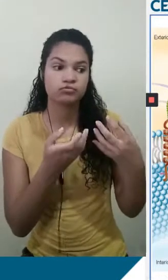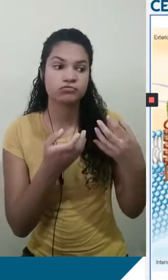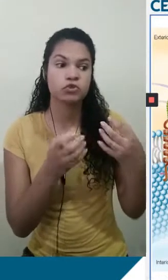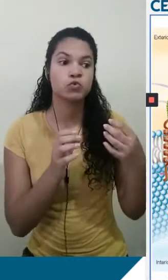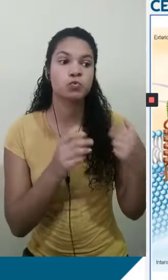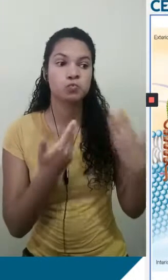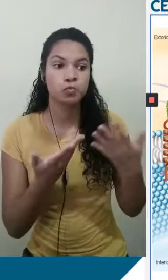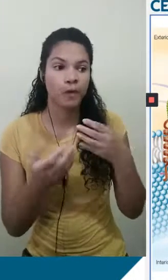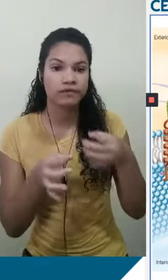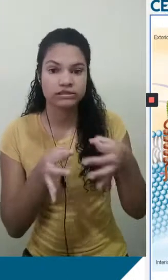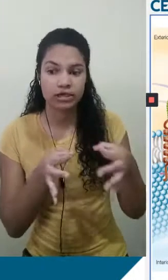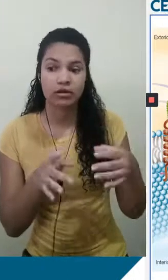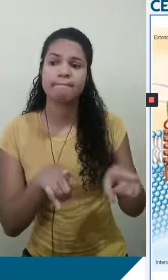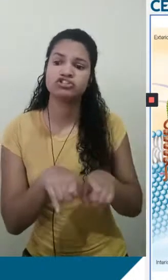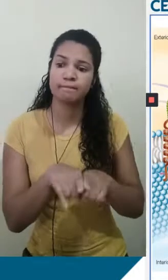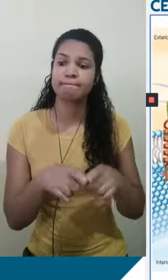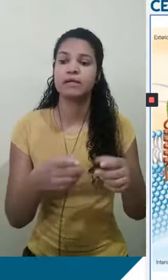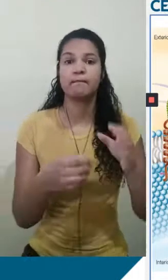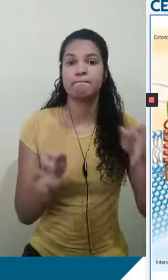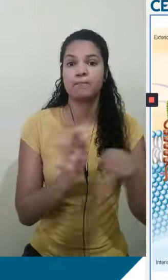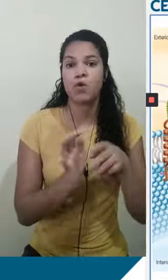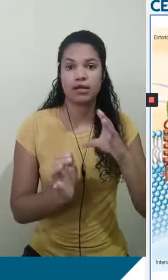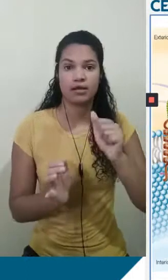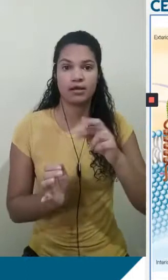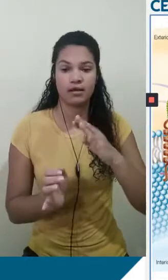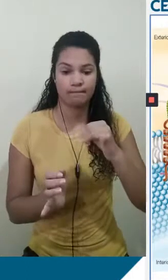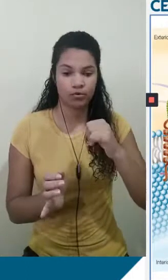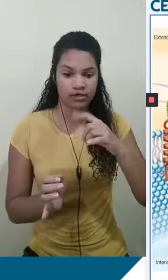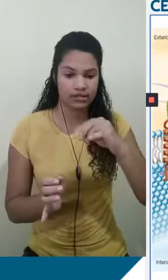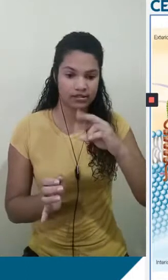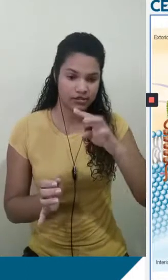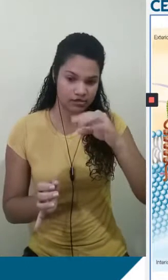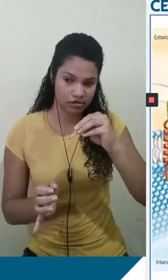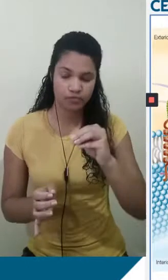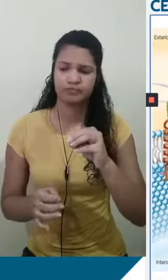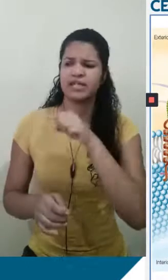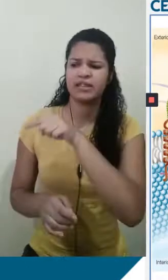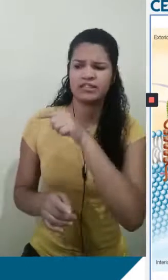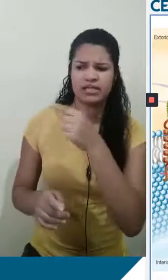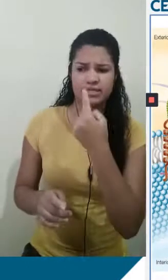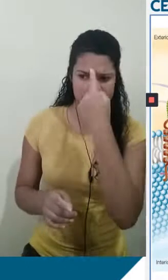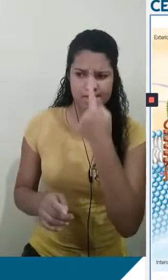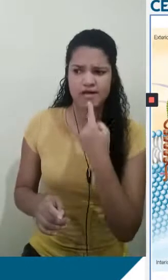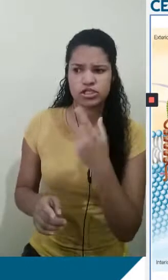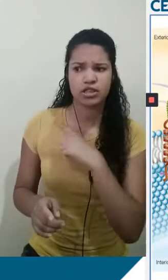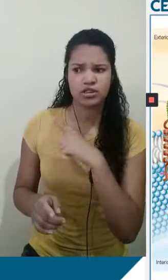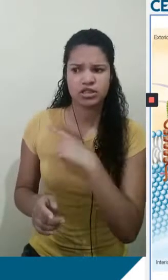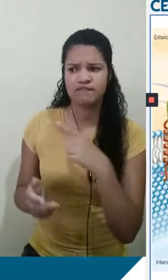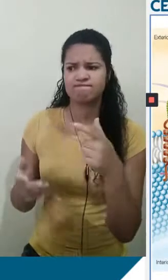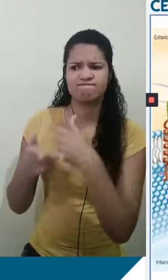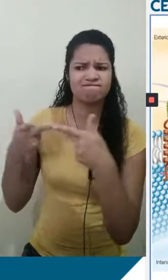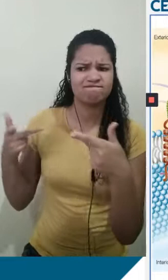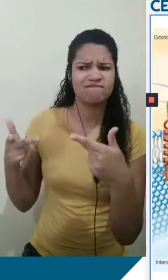ou das funções dos carboidratos, dos lipídios e das proteínas. Em média, podemos dizer o seguinte,